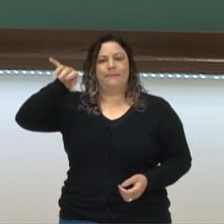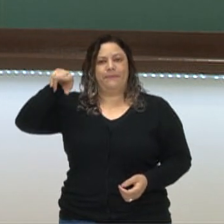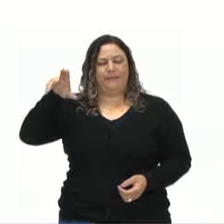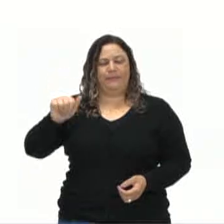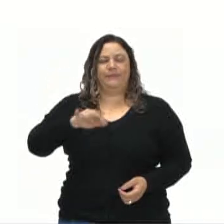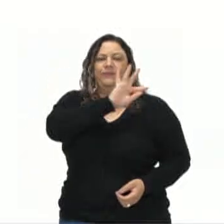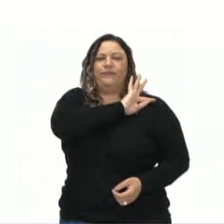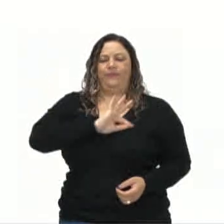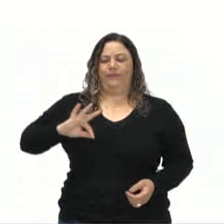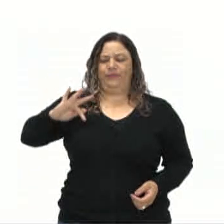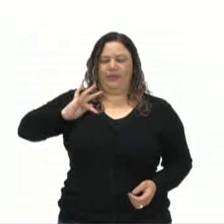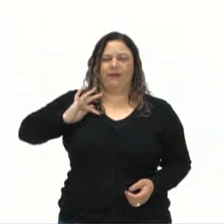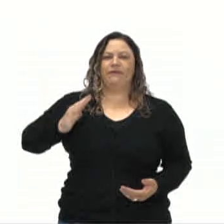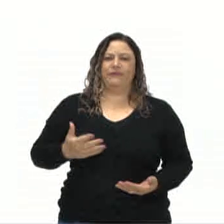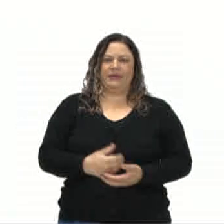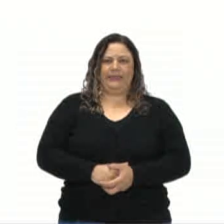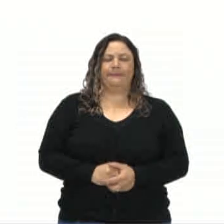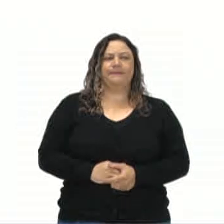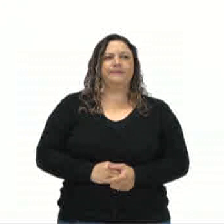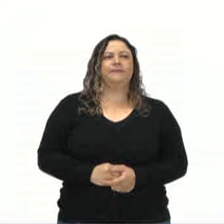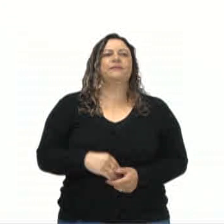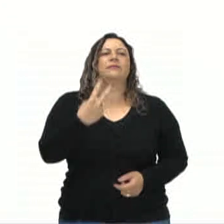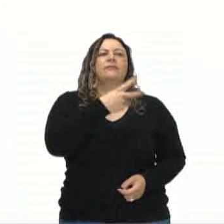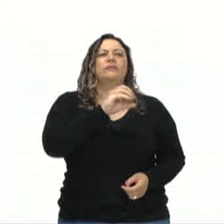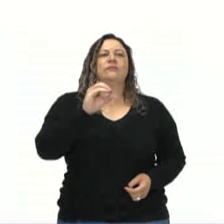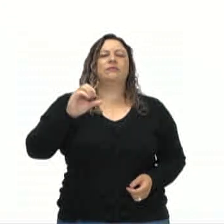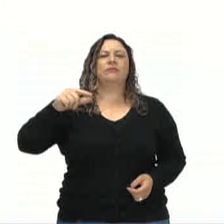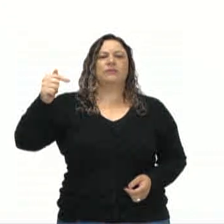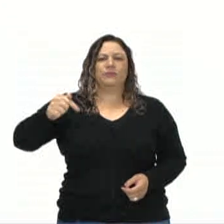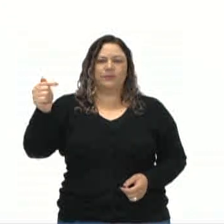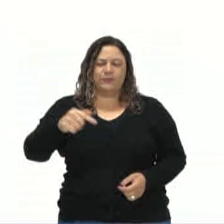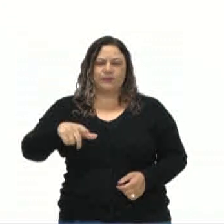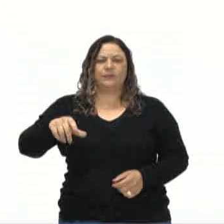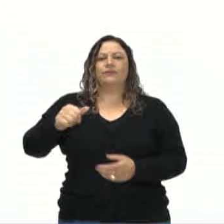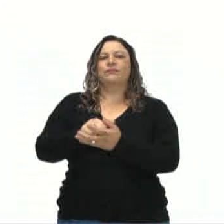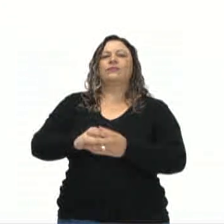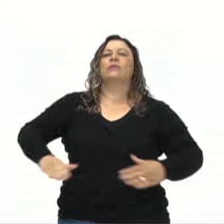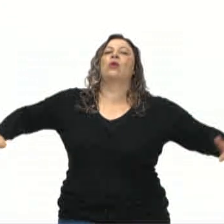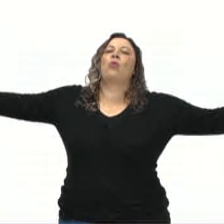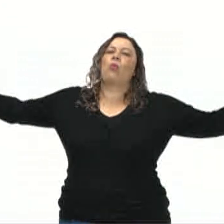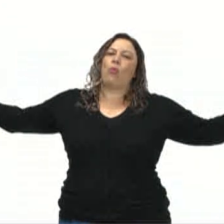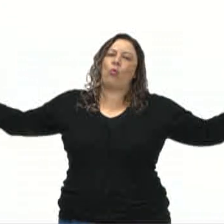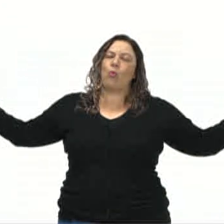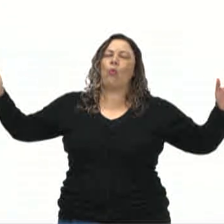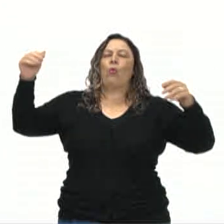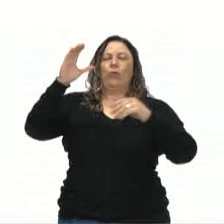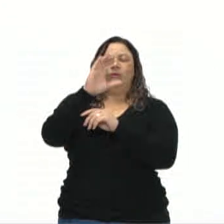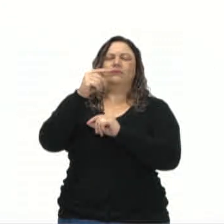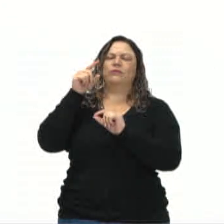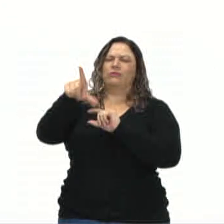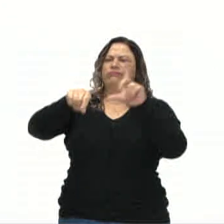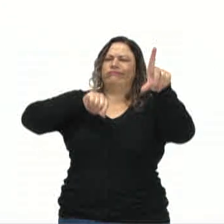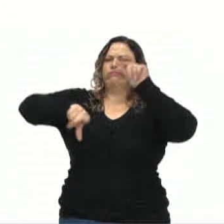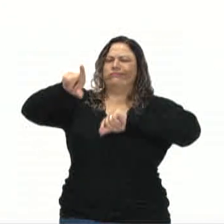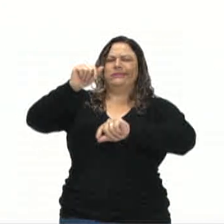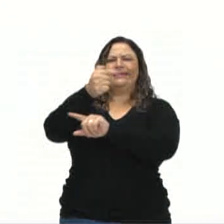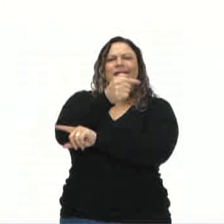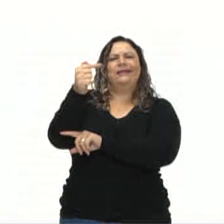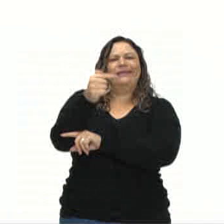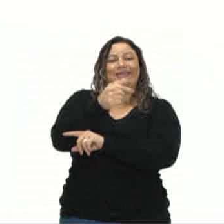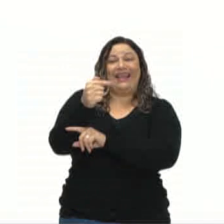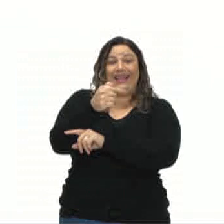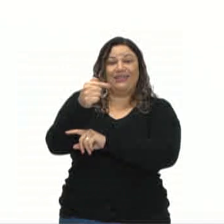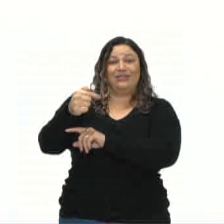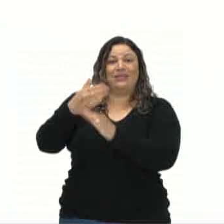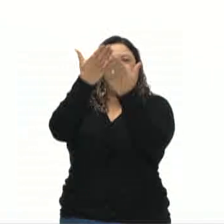Em 2007, o Cristo Redentor foi escolhido uma das 7 maravilhas do mundo moderno, um monumento símbolo não